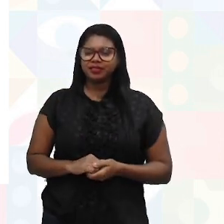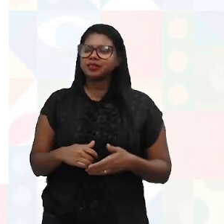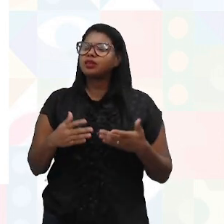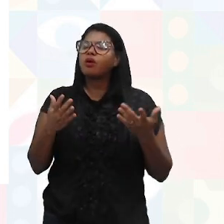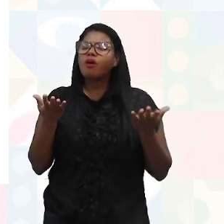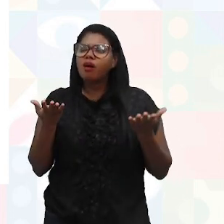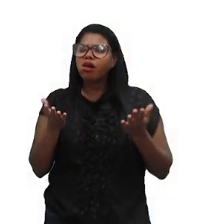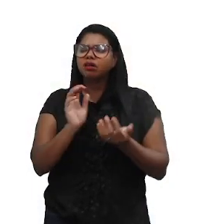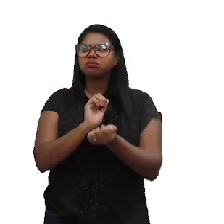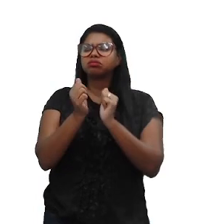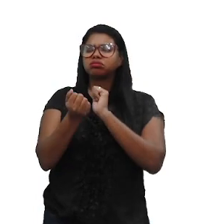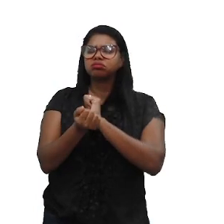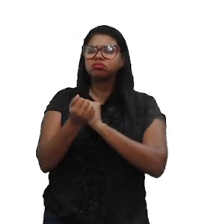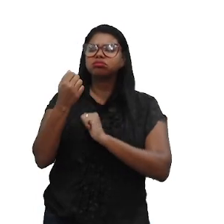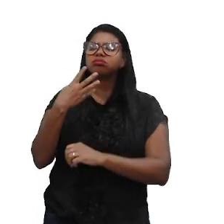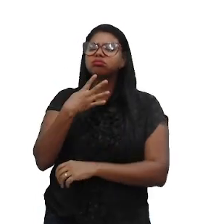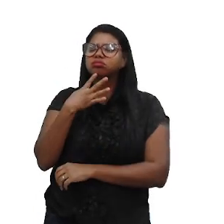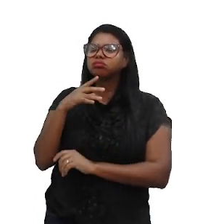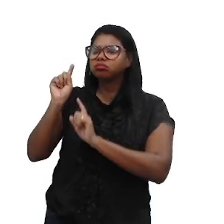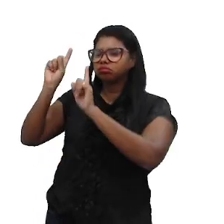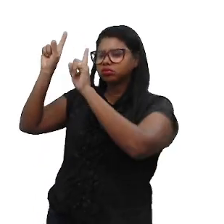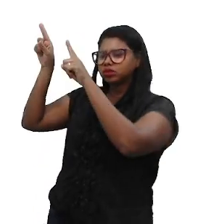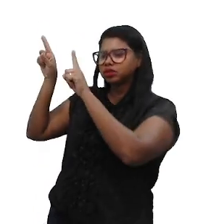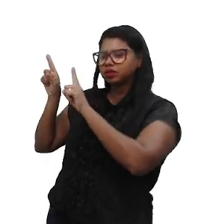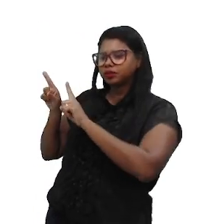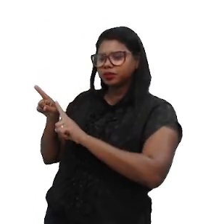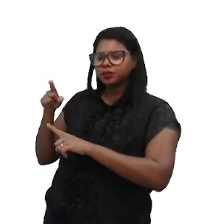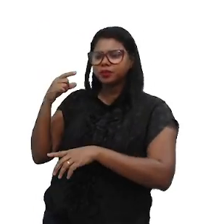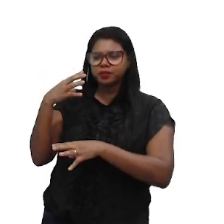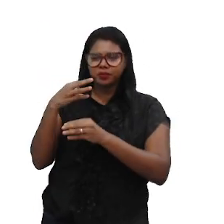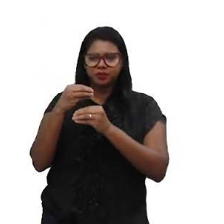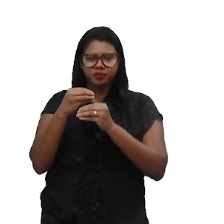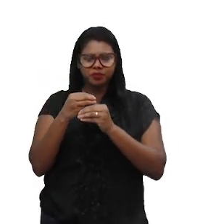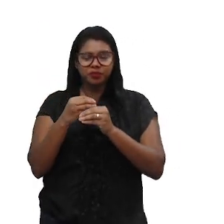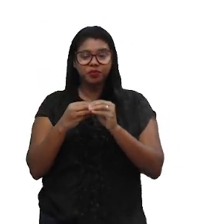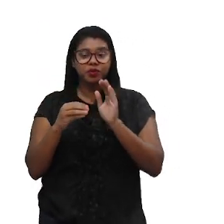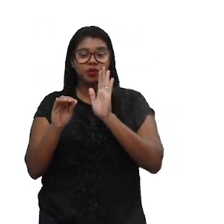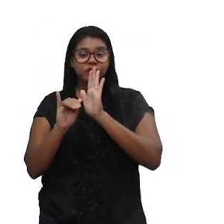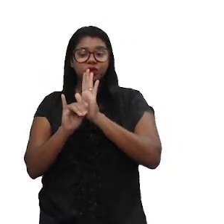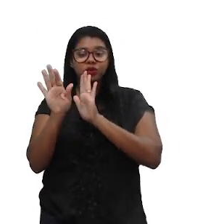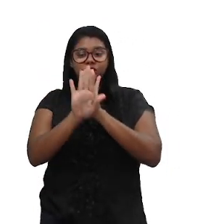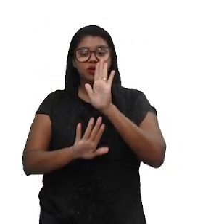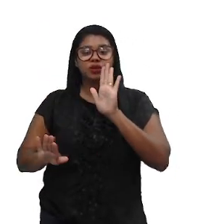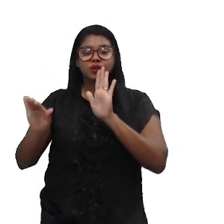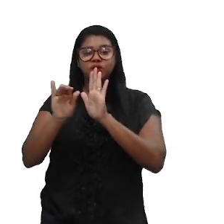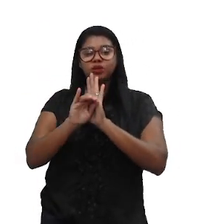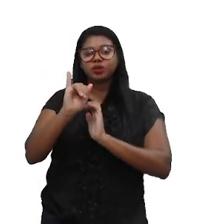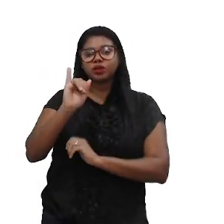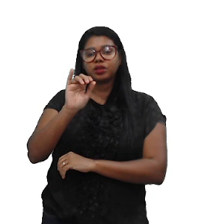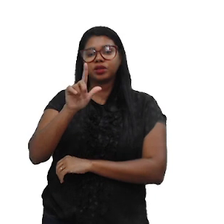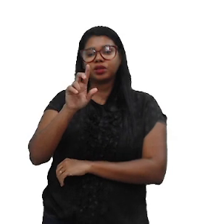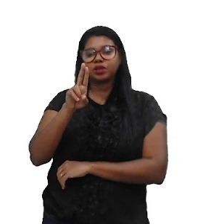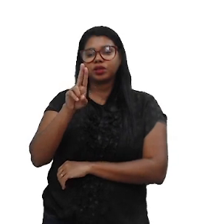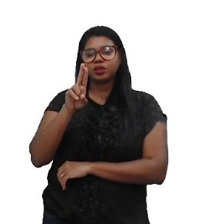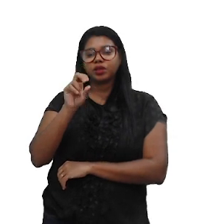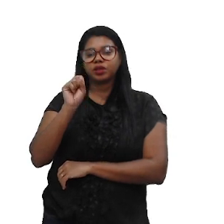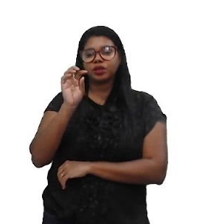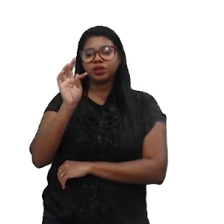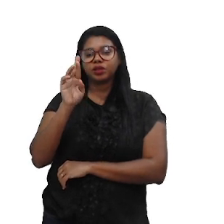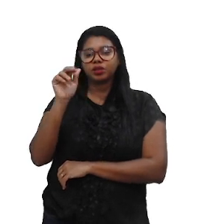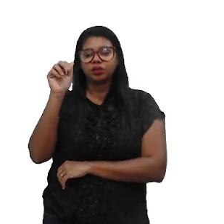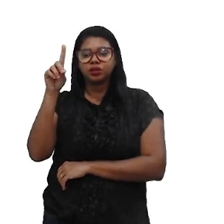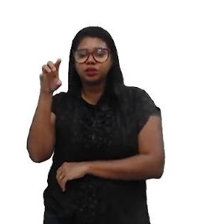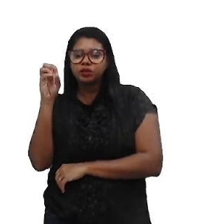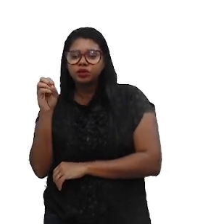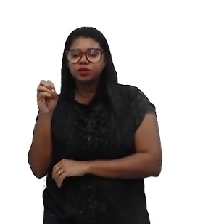as habilidades e as principais atribuições de um ilustrador? O que é que o ilustrador precisa saber fazer, né?